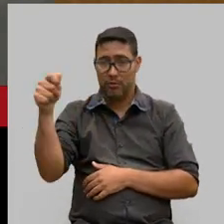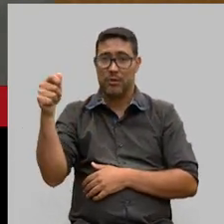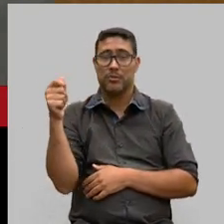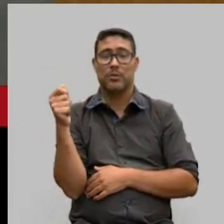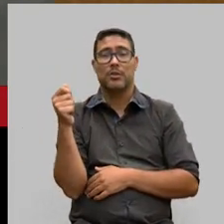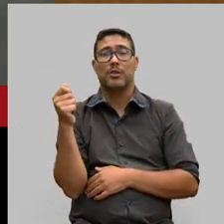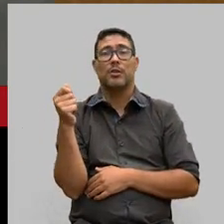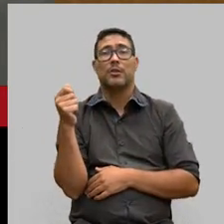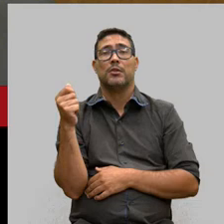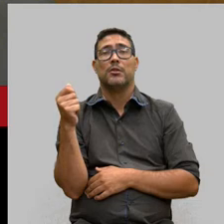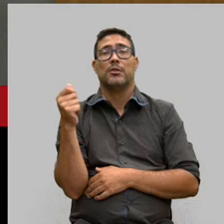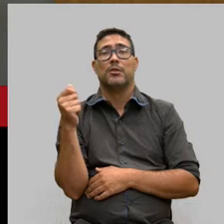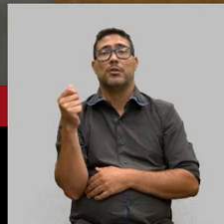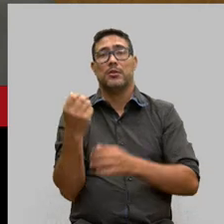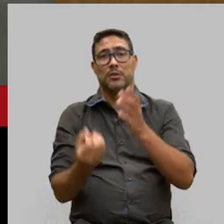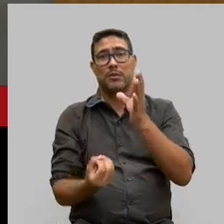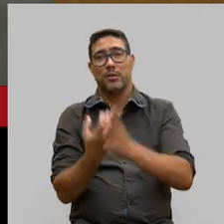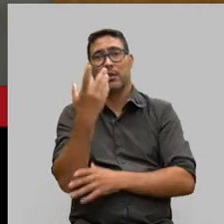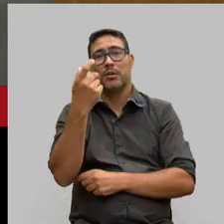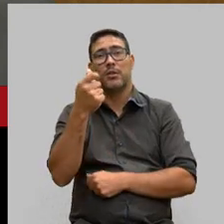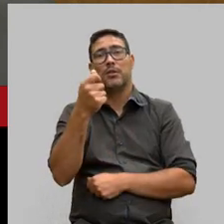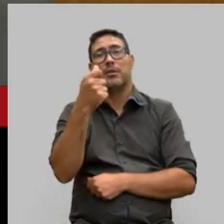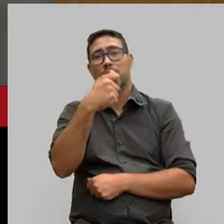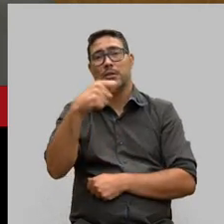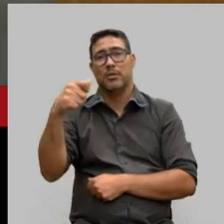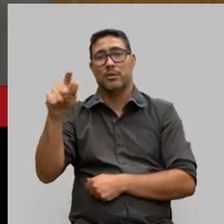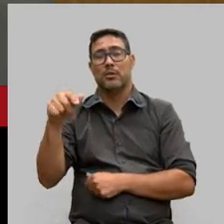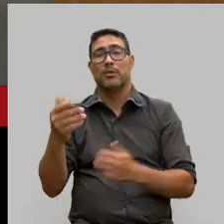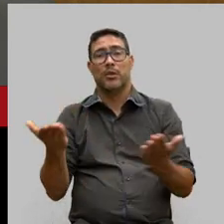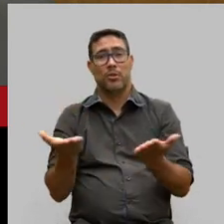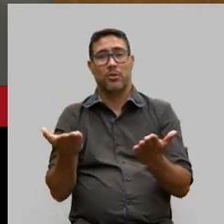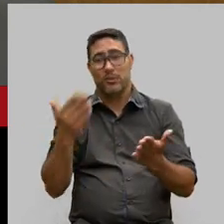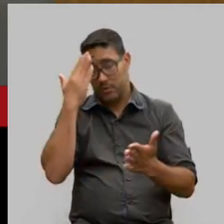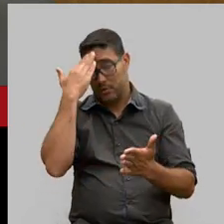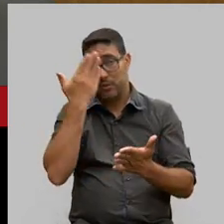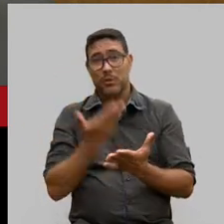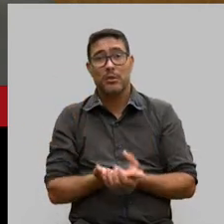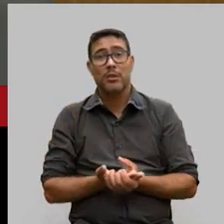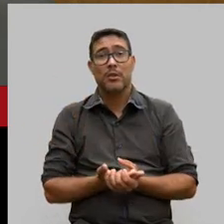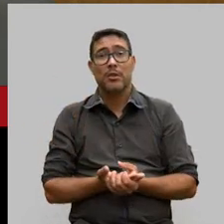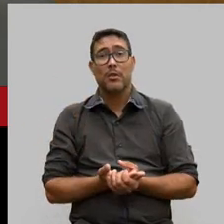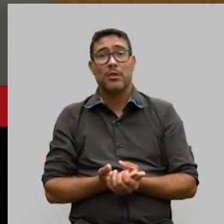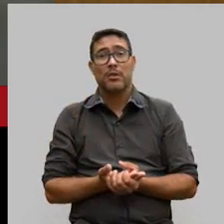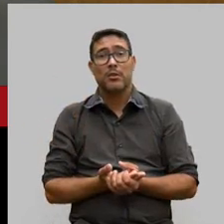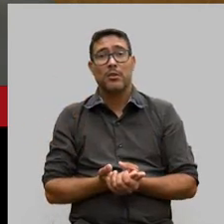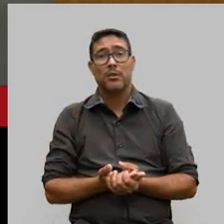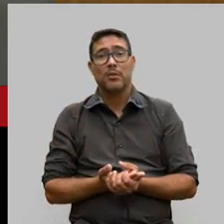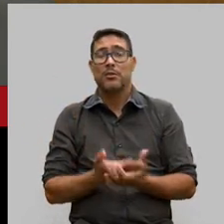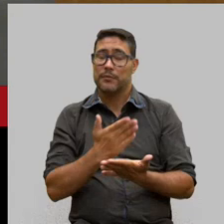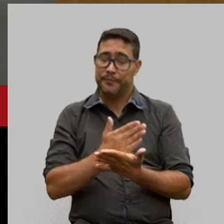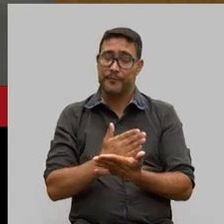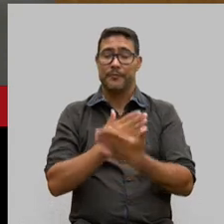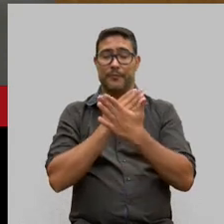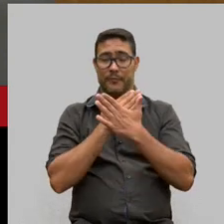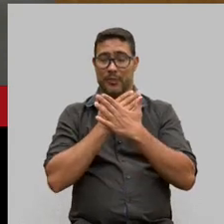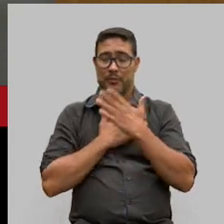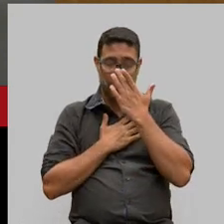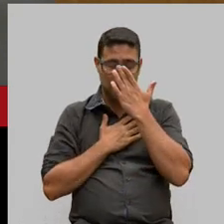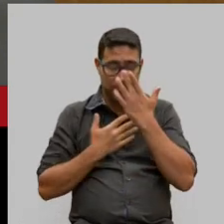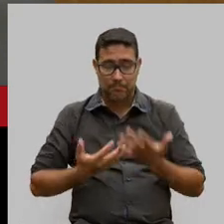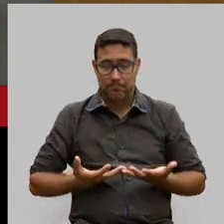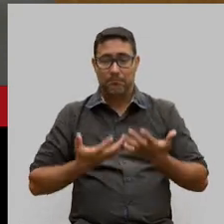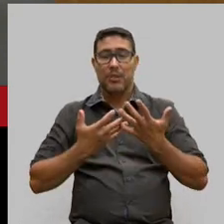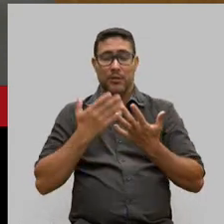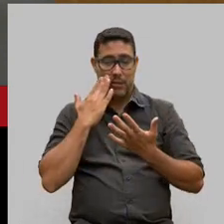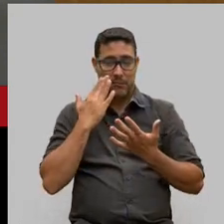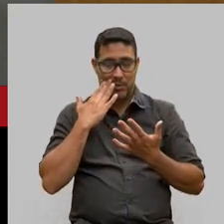esse criar Associação hoje eu acredito que me ponou cada dia mais que tá no caminho certo no